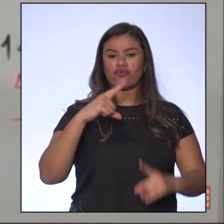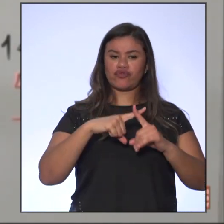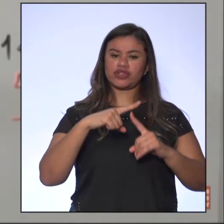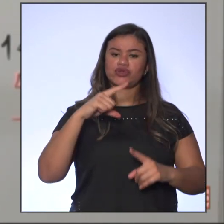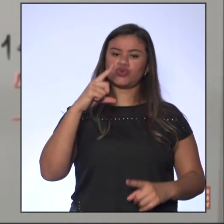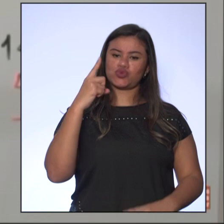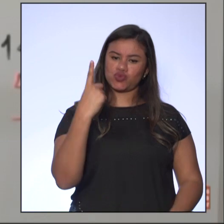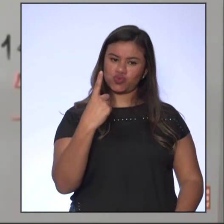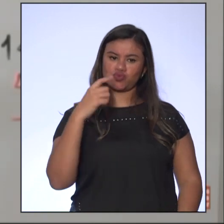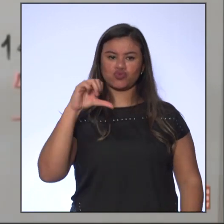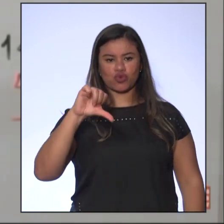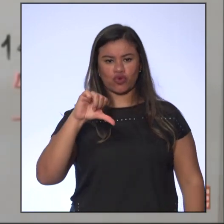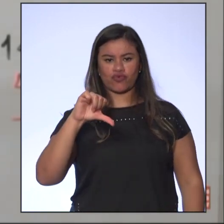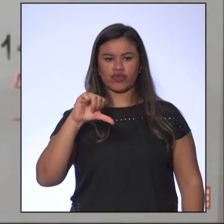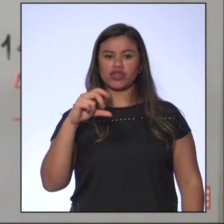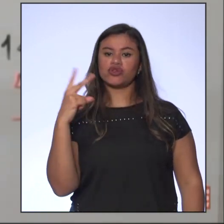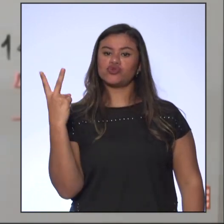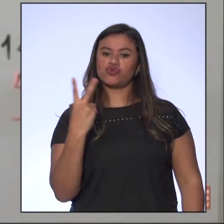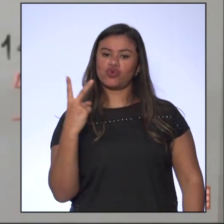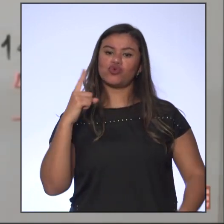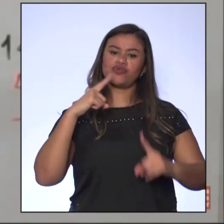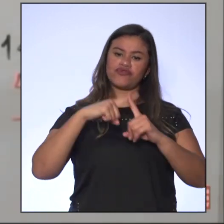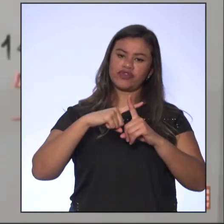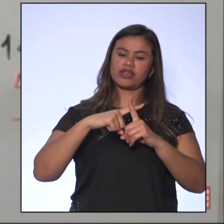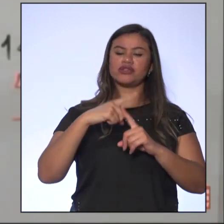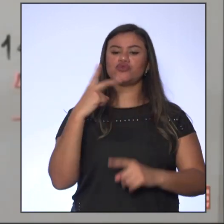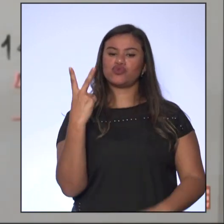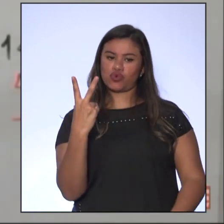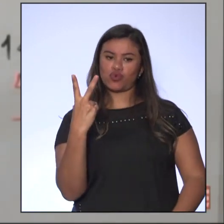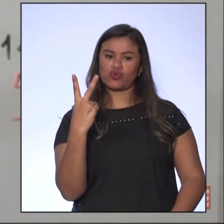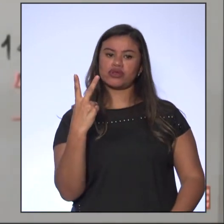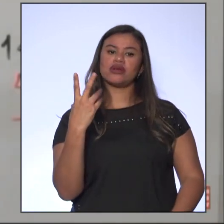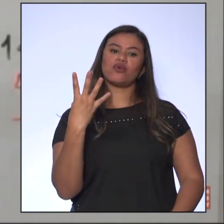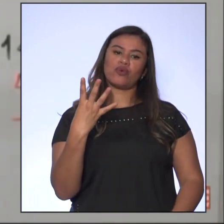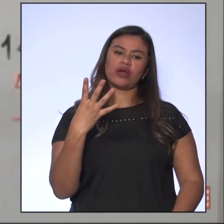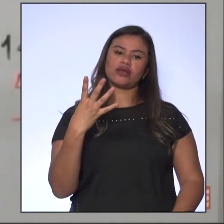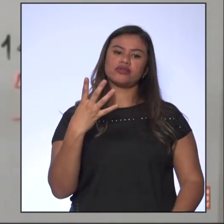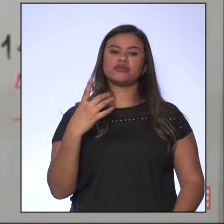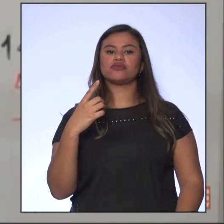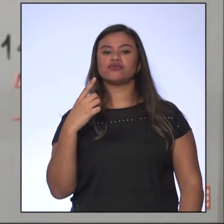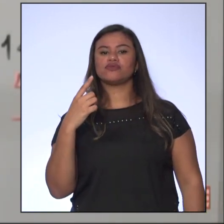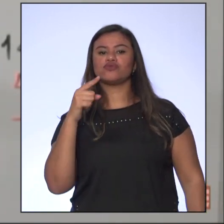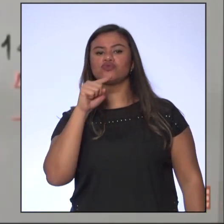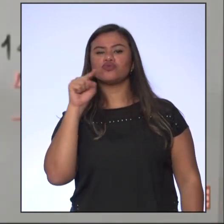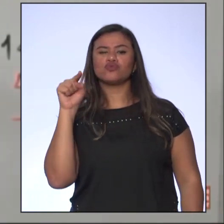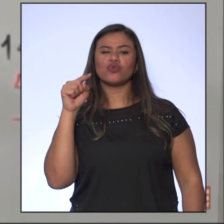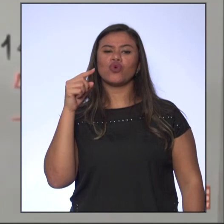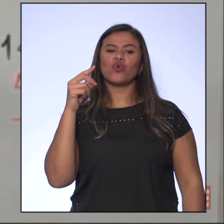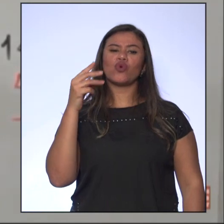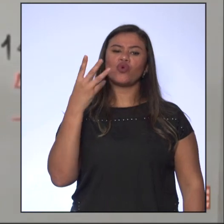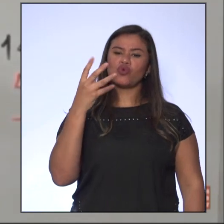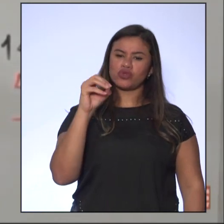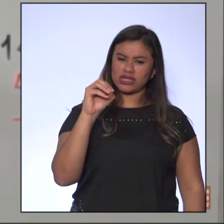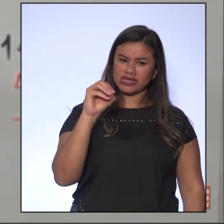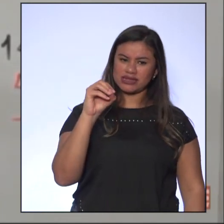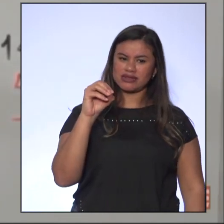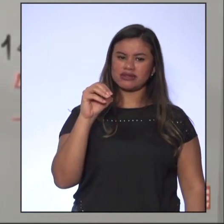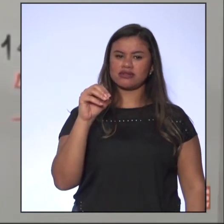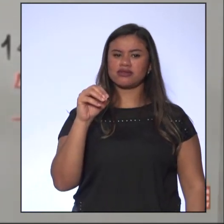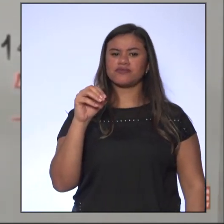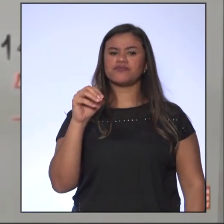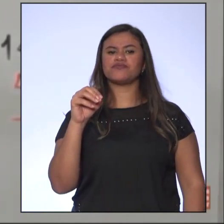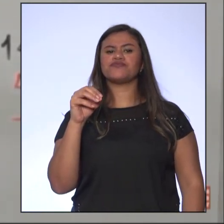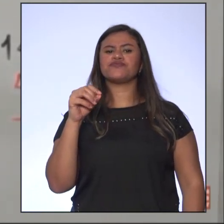2, 4. Aqui vai dar 30. Bem aqui vai dar 32. Dividido aqui